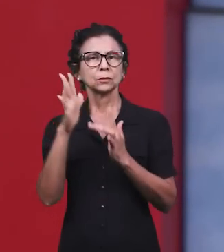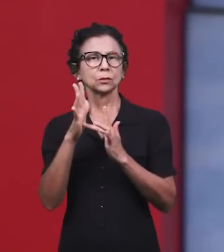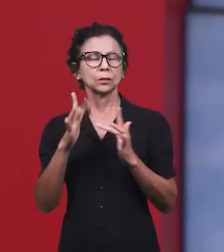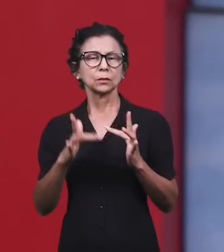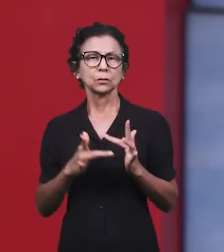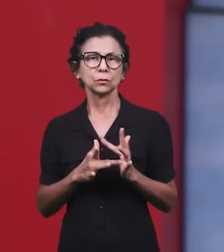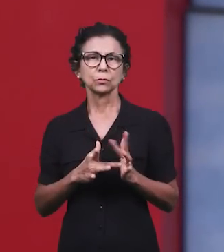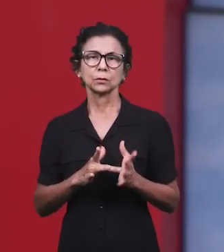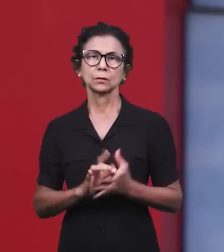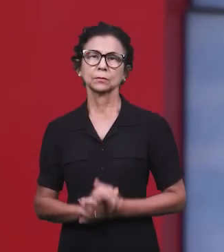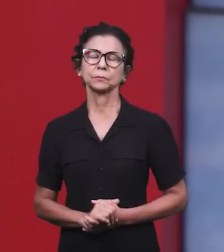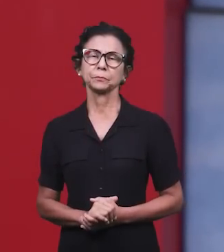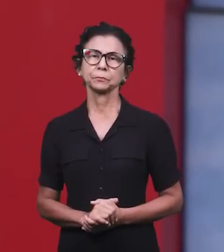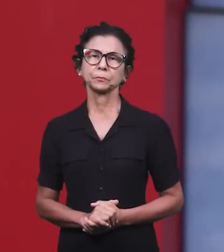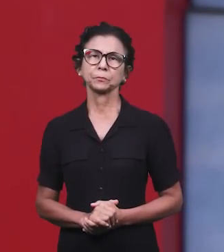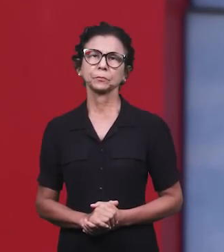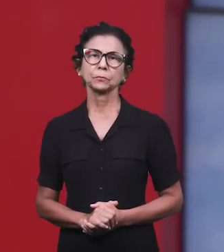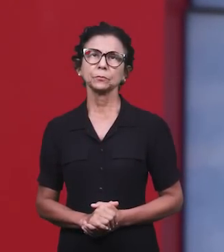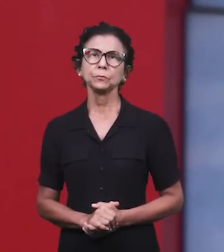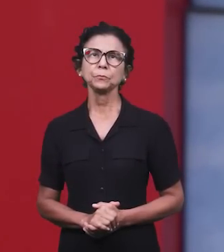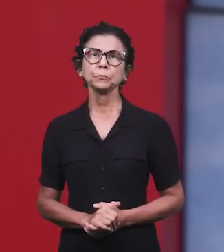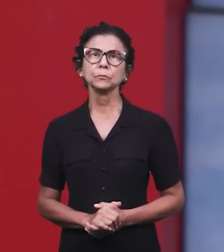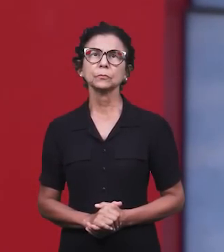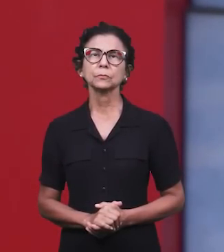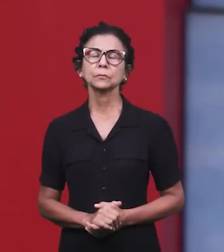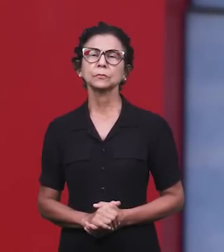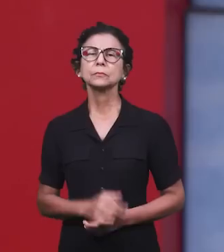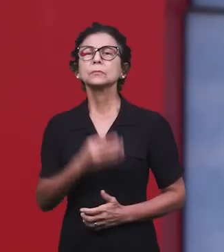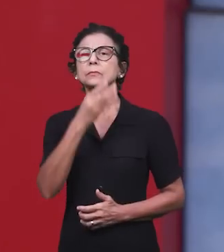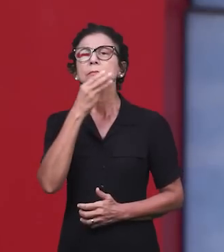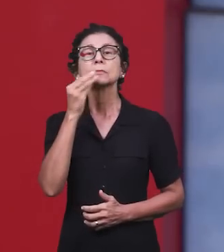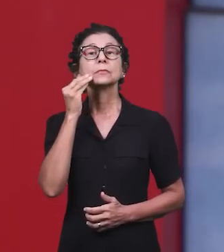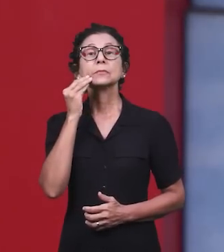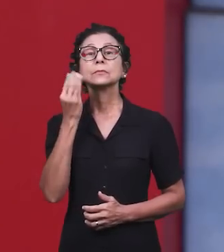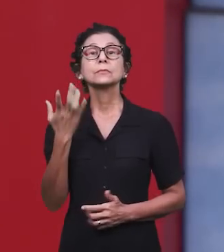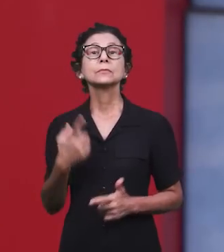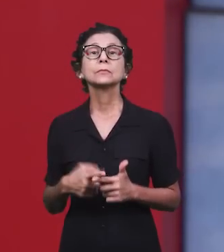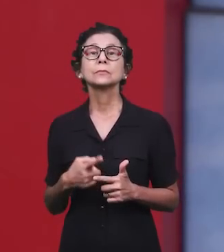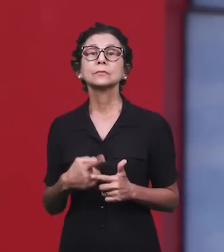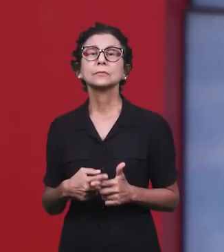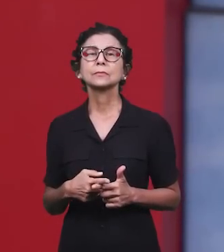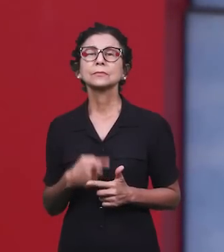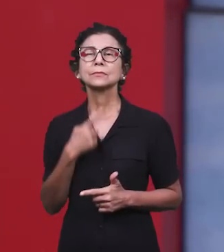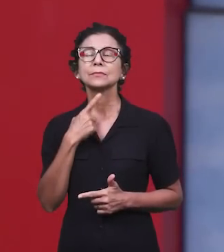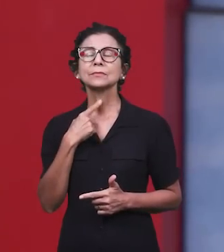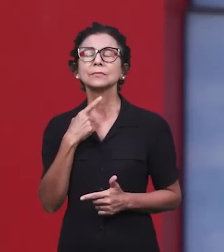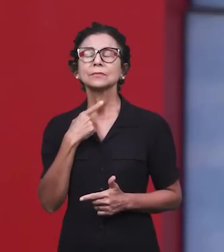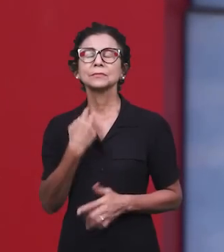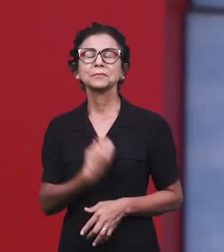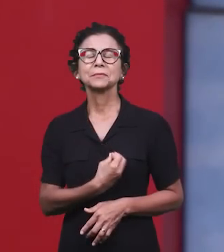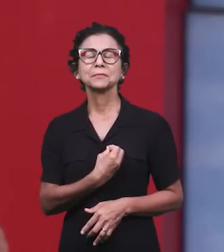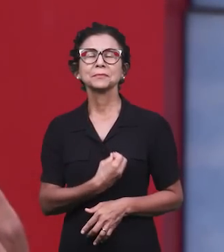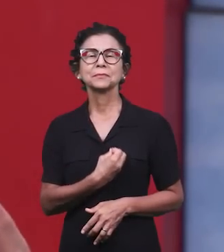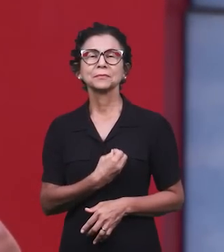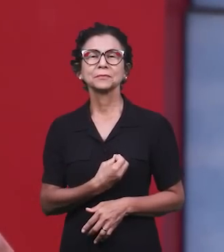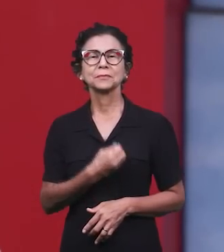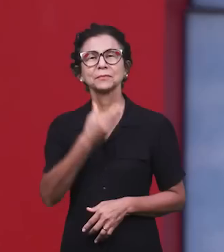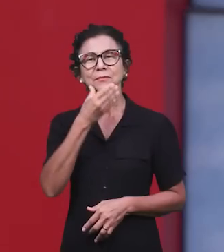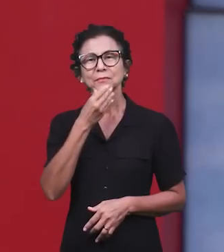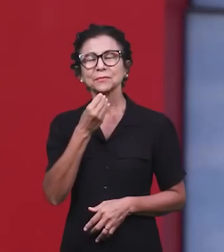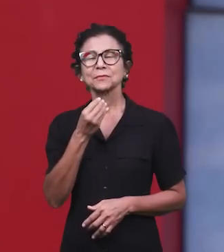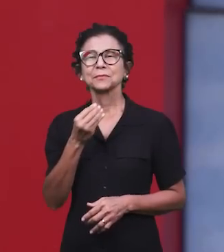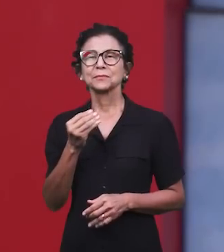estão dentro desse motivo. Você jejua por quê? Porque você quer a presença do noivo. Porque para a